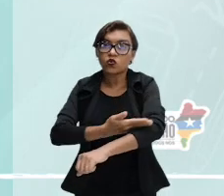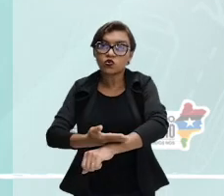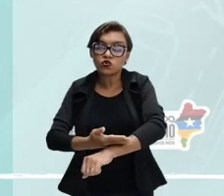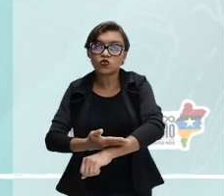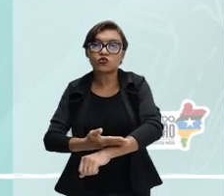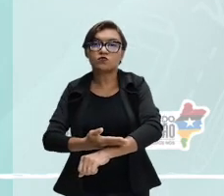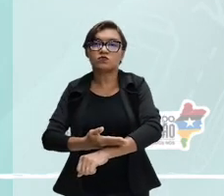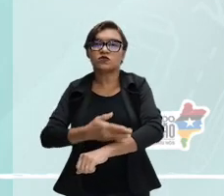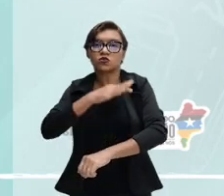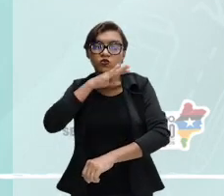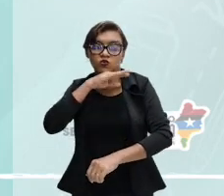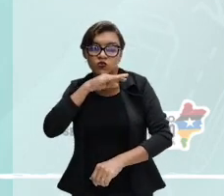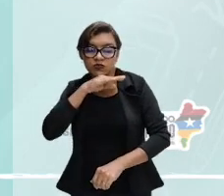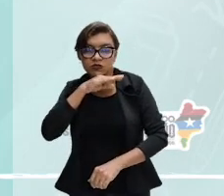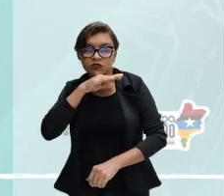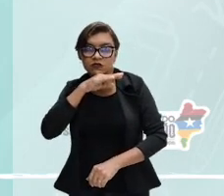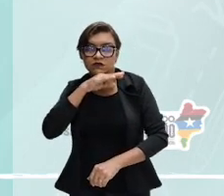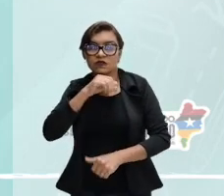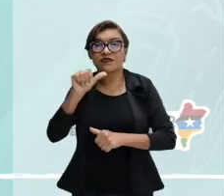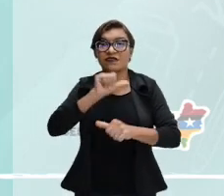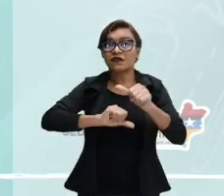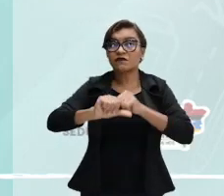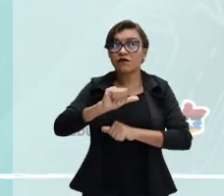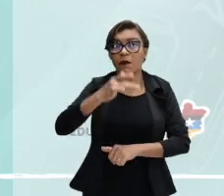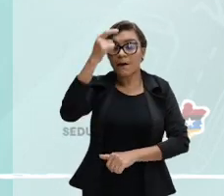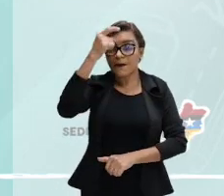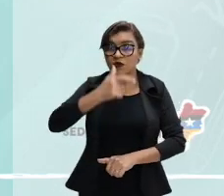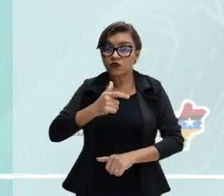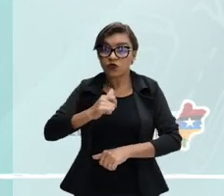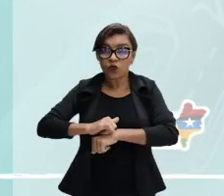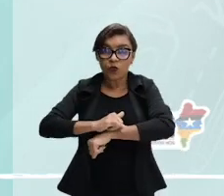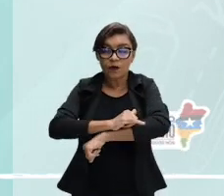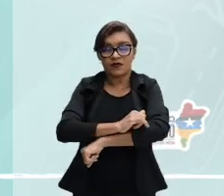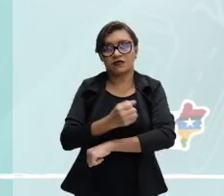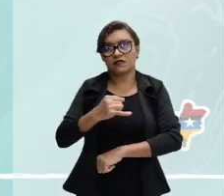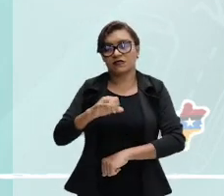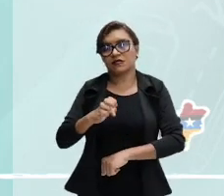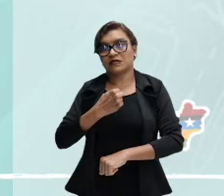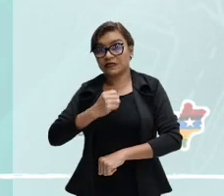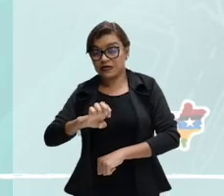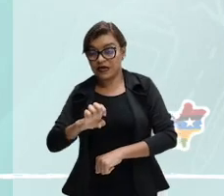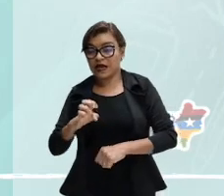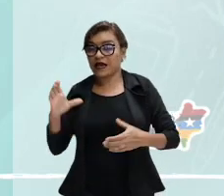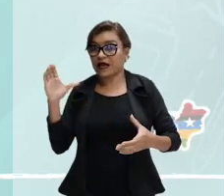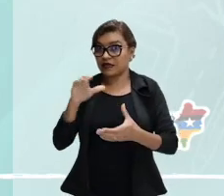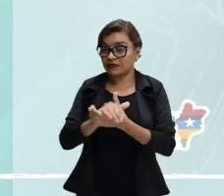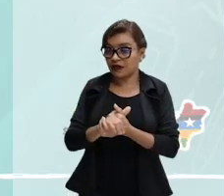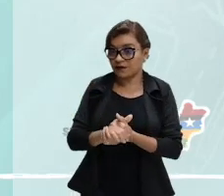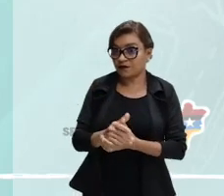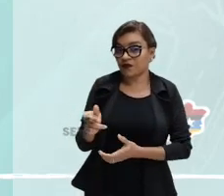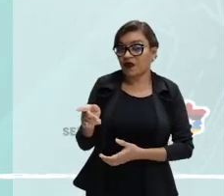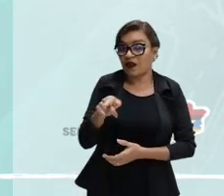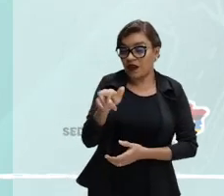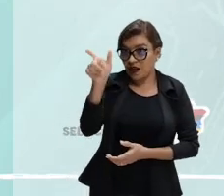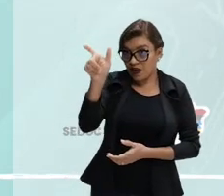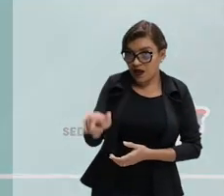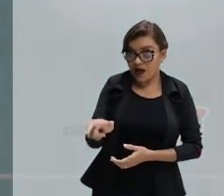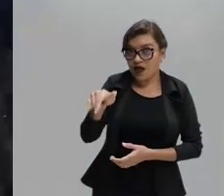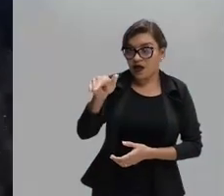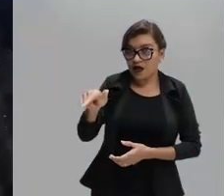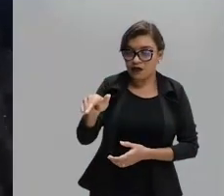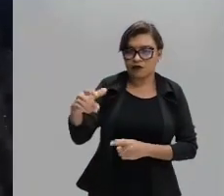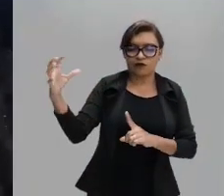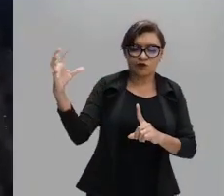de 57%. Então, você casou e o seu parceiro lá, sua parceira lá, ele tem maus